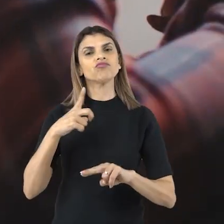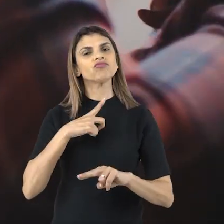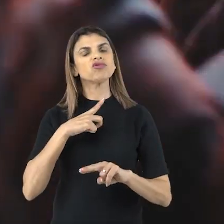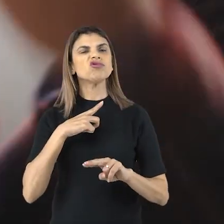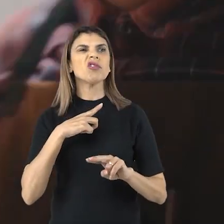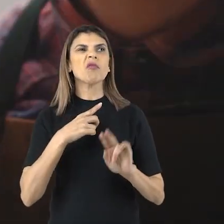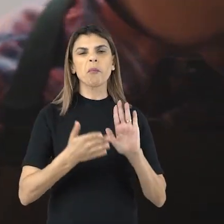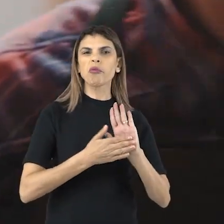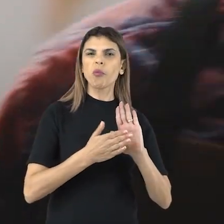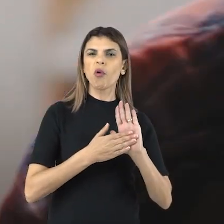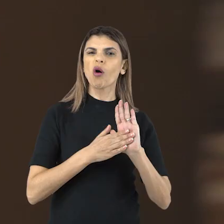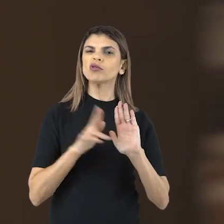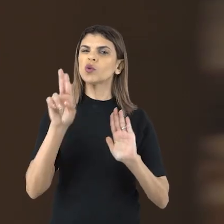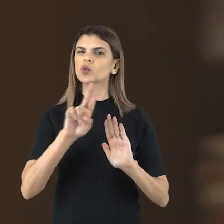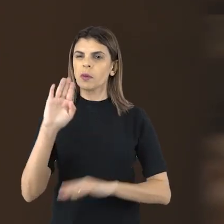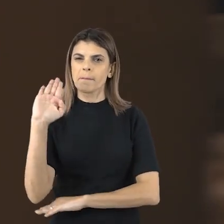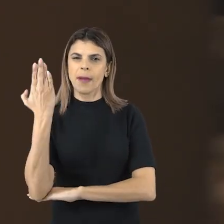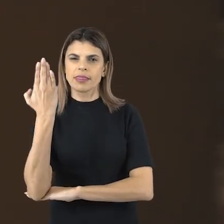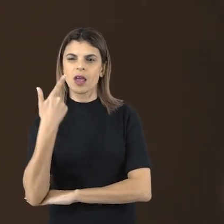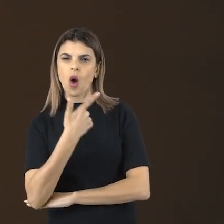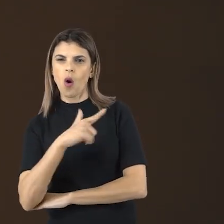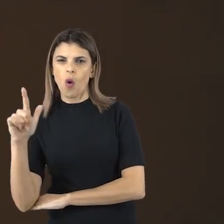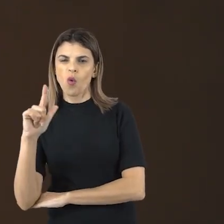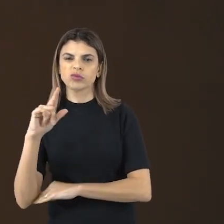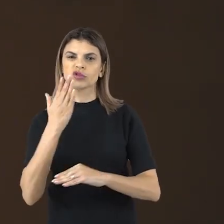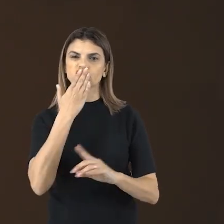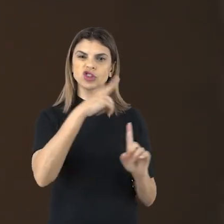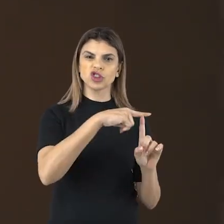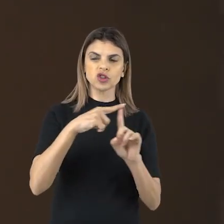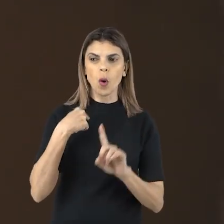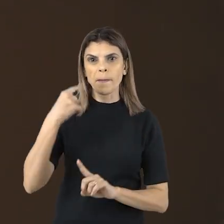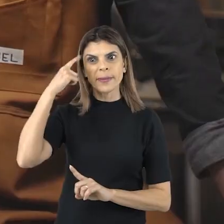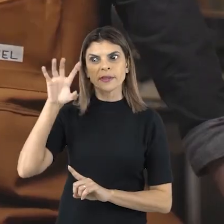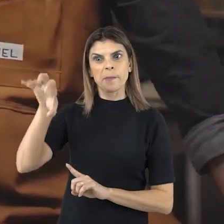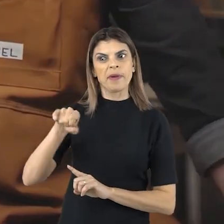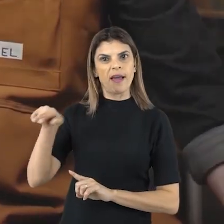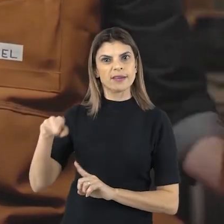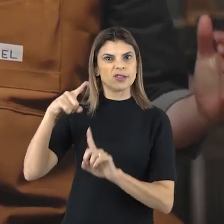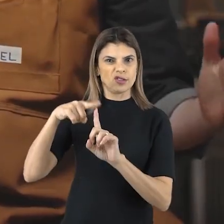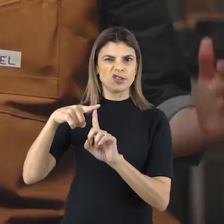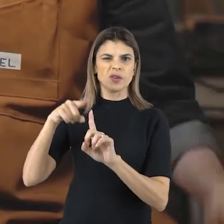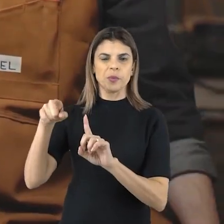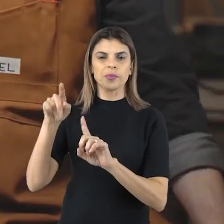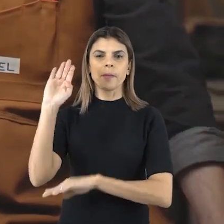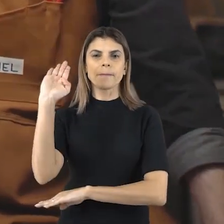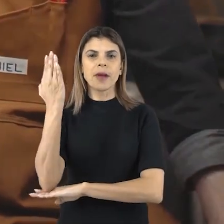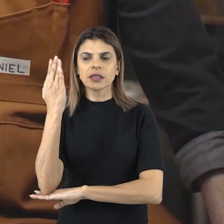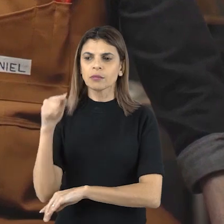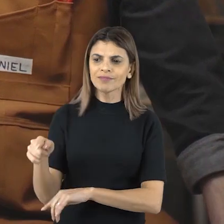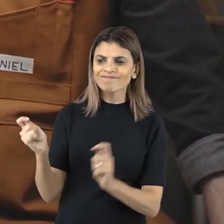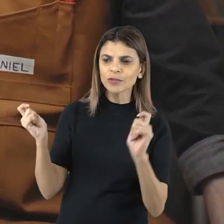usar cedro, que é mais clássico, mas eu vi o mogno que me chamou a atenção dizendo: que tal eu hoje? Eu peguei o mogno, comecei a